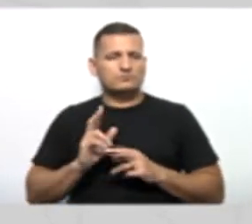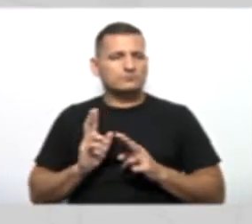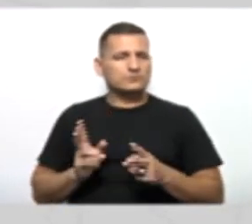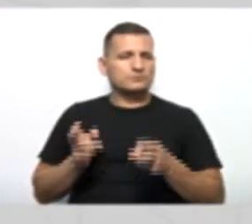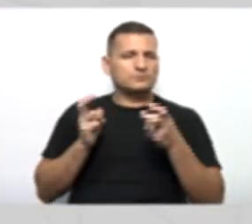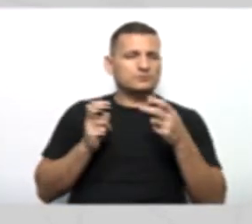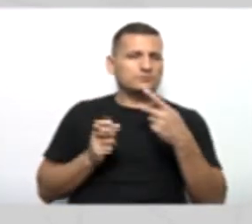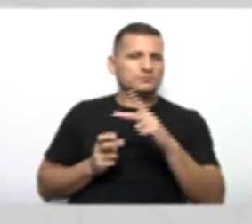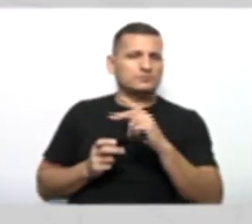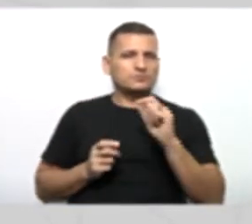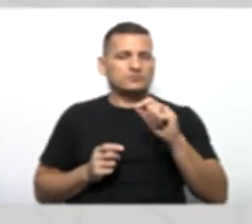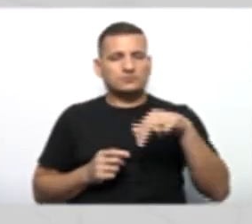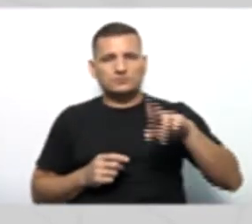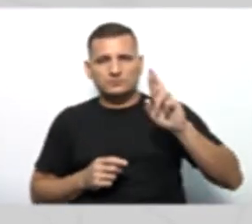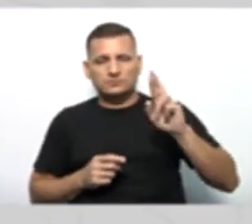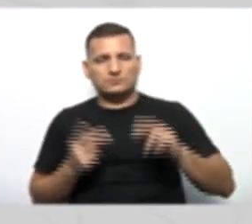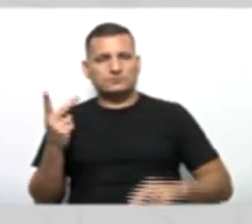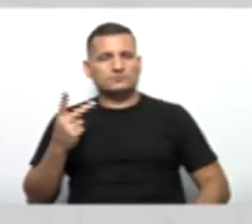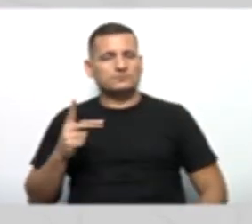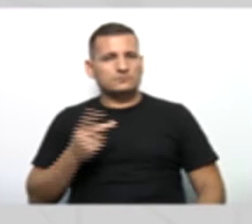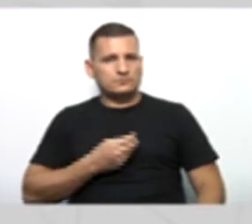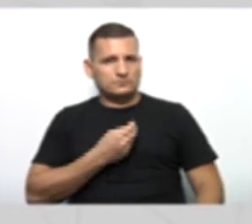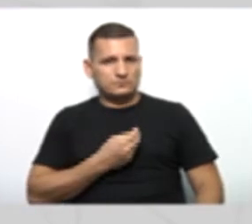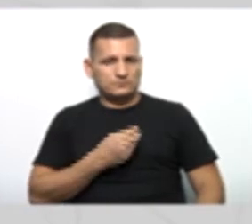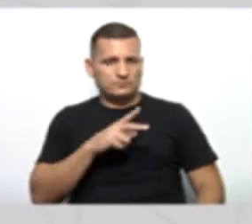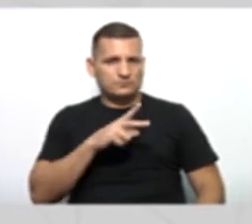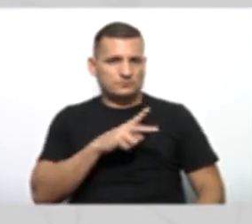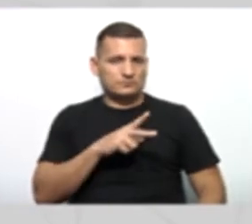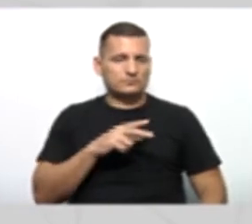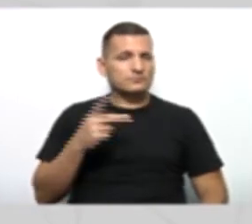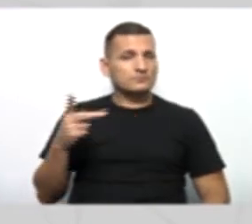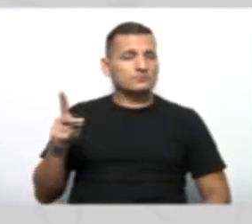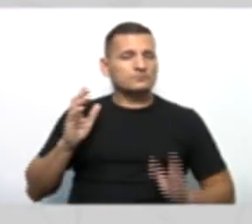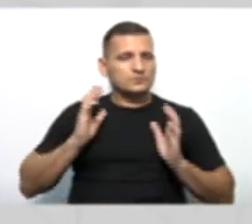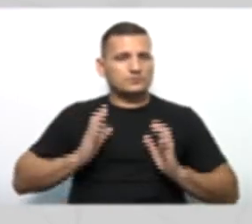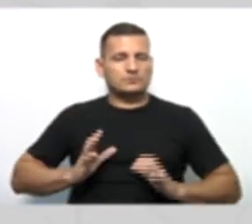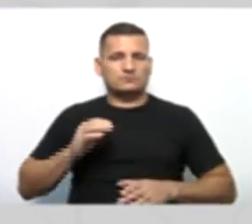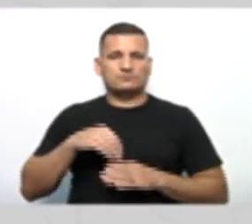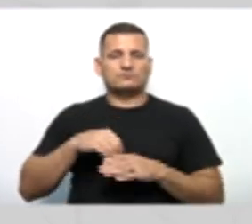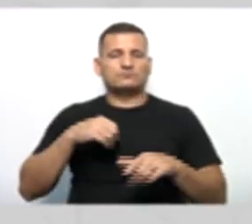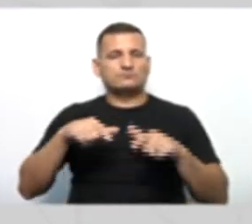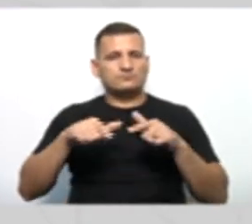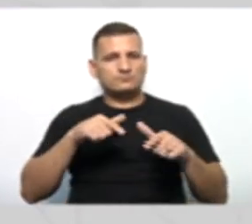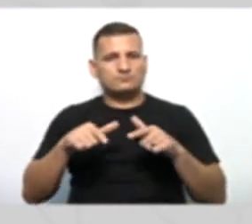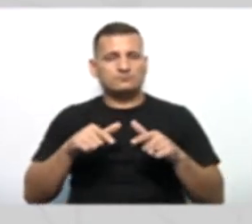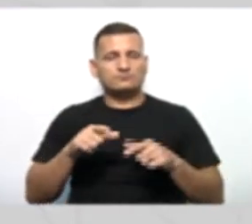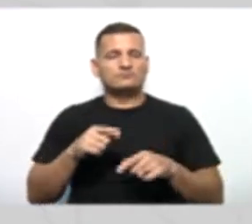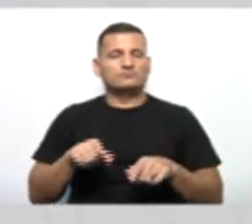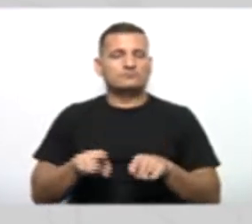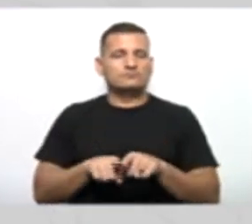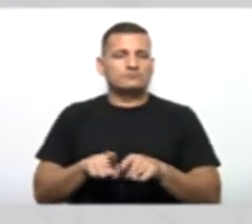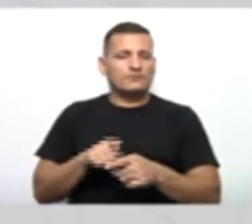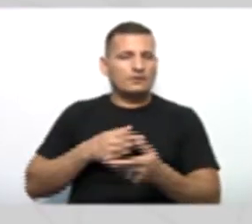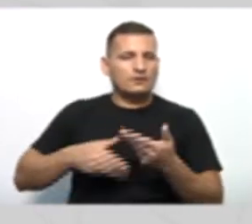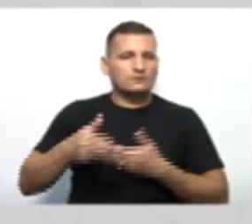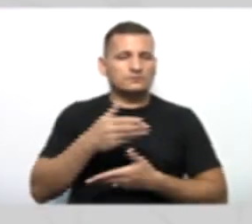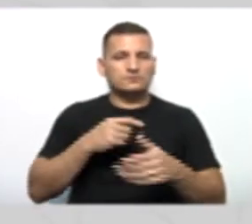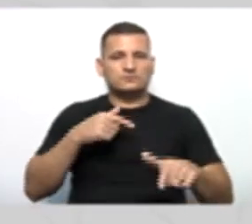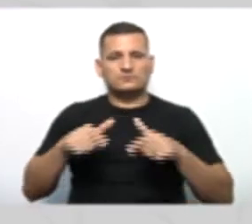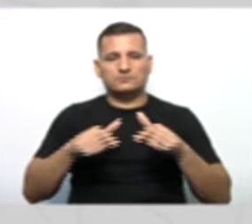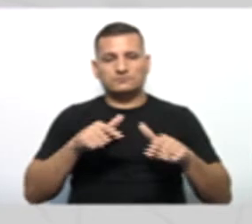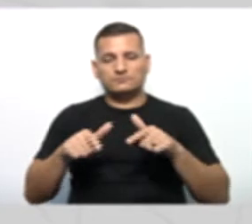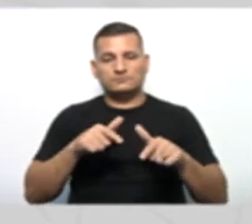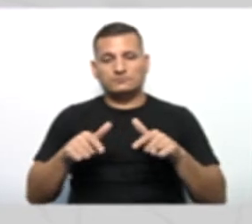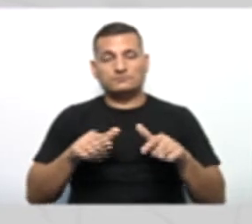se tem dele de suas decisões na vida pessoal e de sua conduta na organização com os colegas e na relação com o trabalho